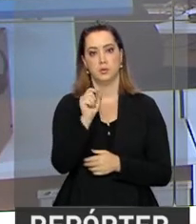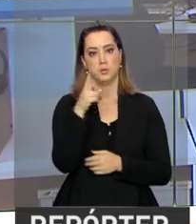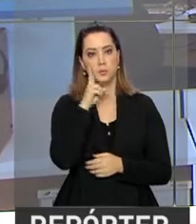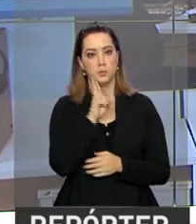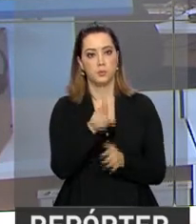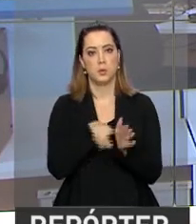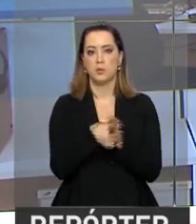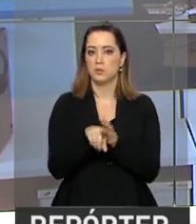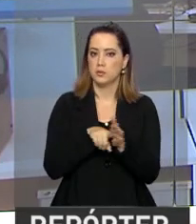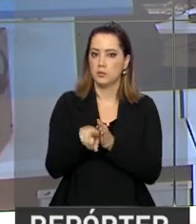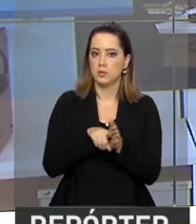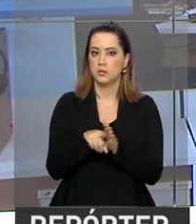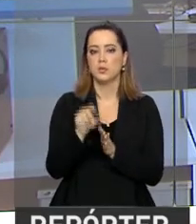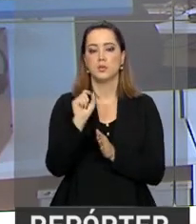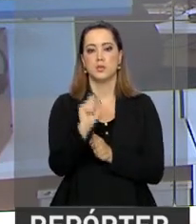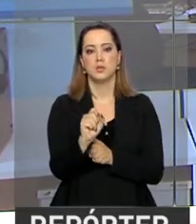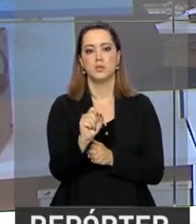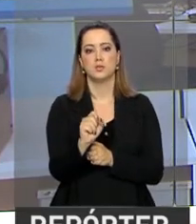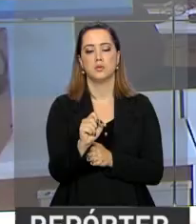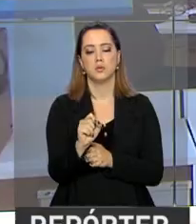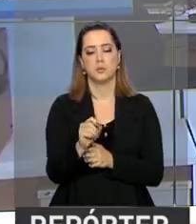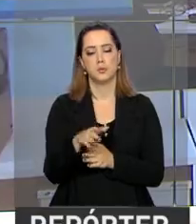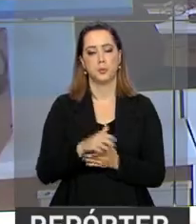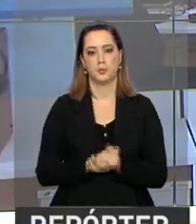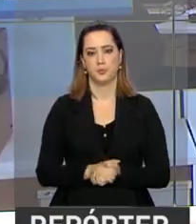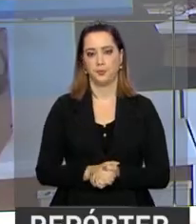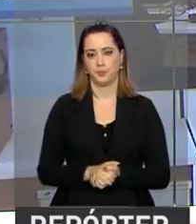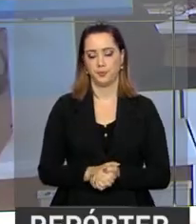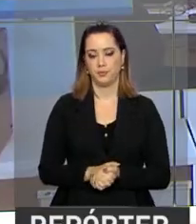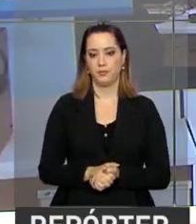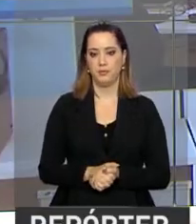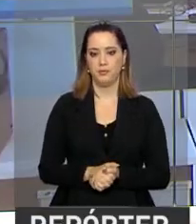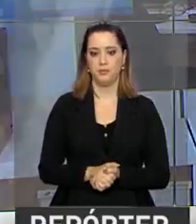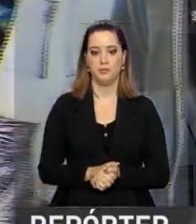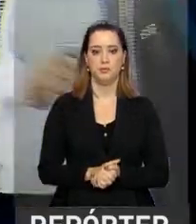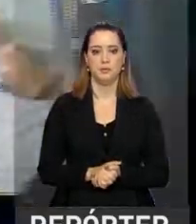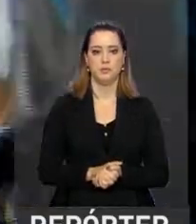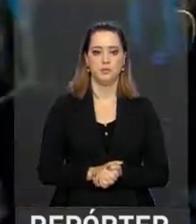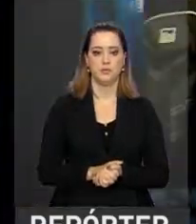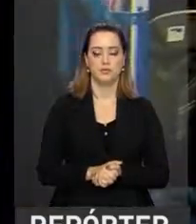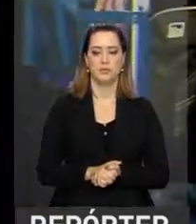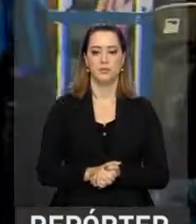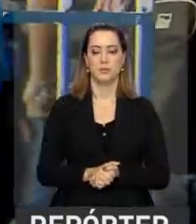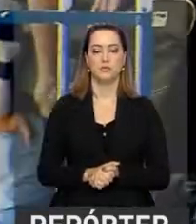estudo da Associação Brasileira de Mantenedoras de Ensino Superior.